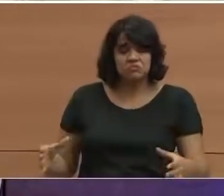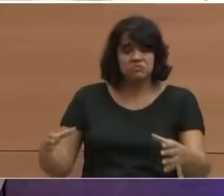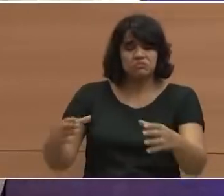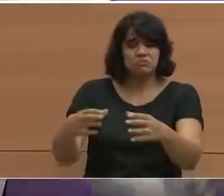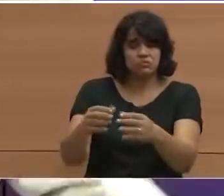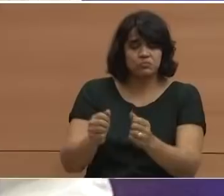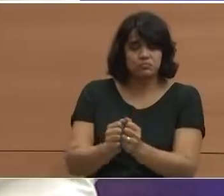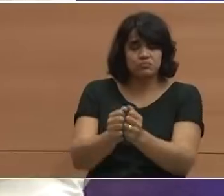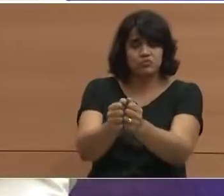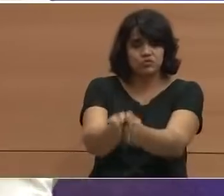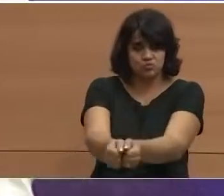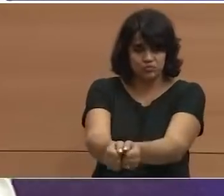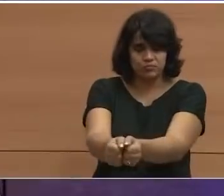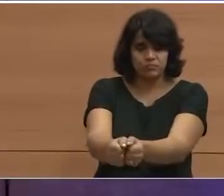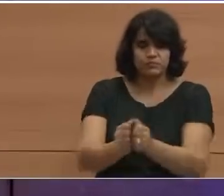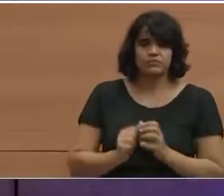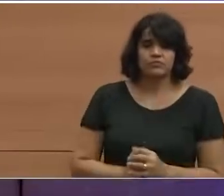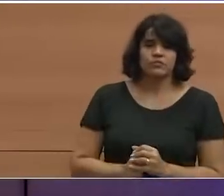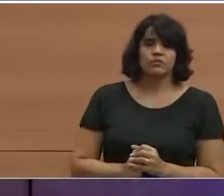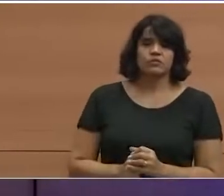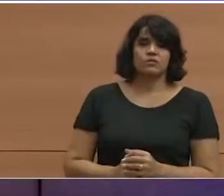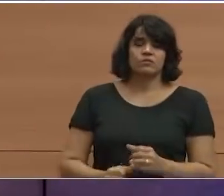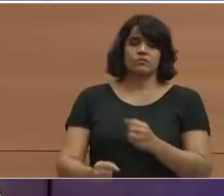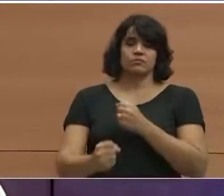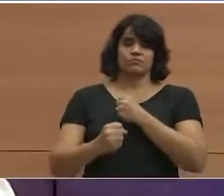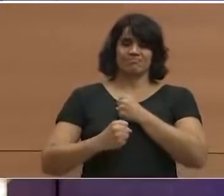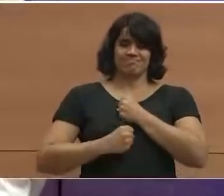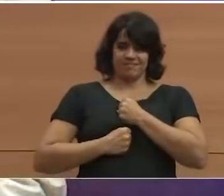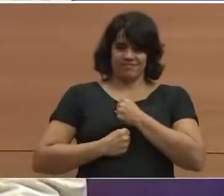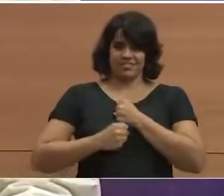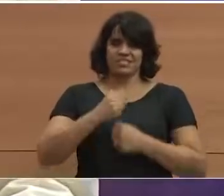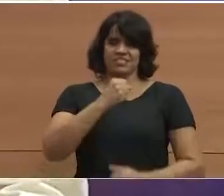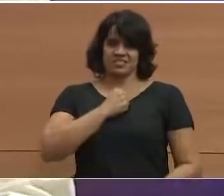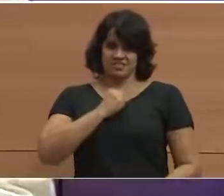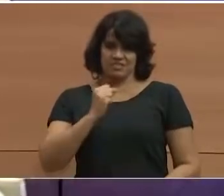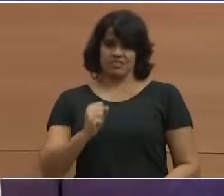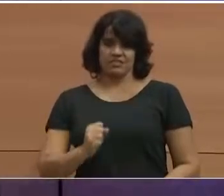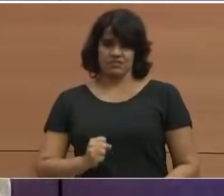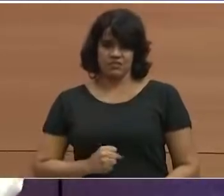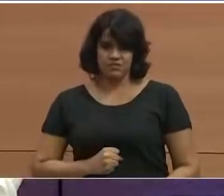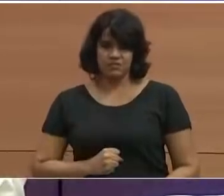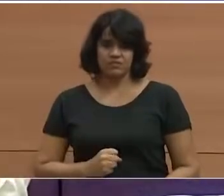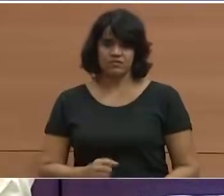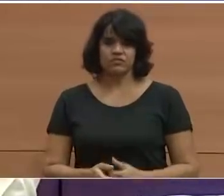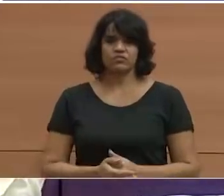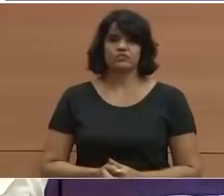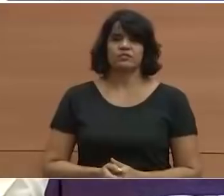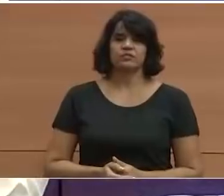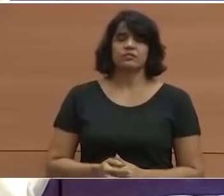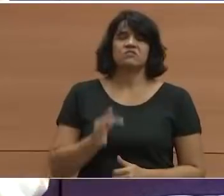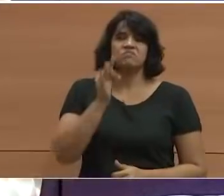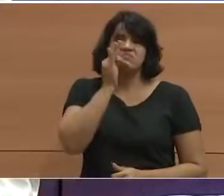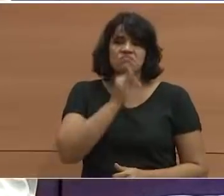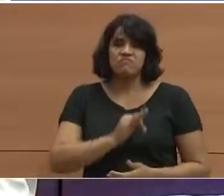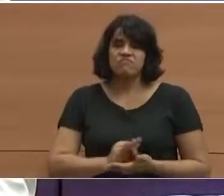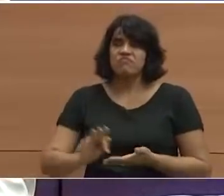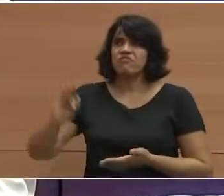do templo, e ali então indagaram a eles. Bom, acho que isso vale a pena ver. Vamos dar uma olhada. Onde está